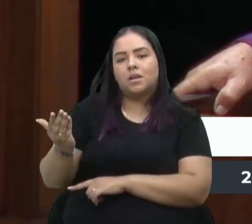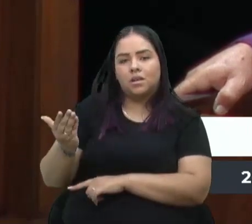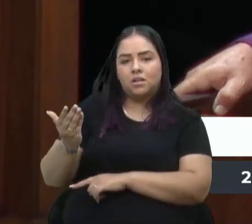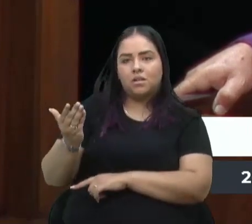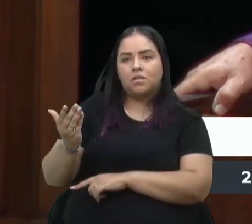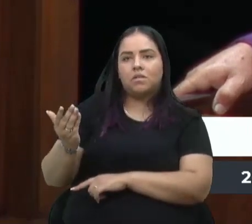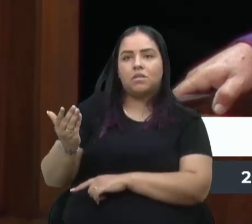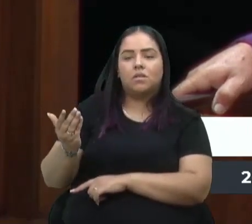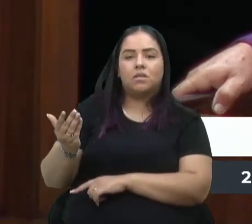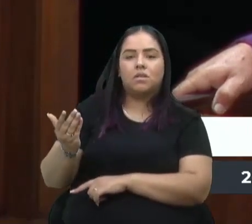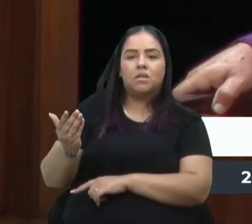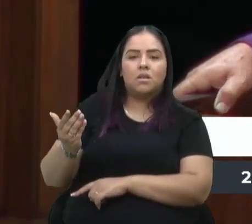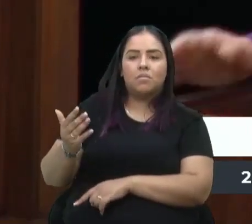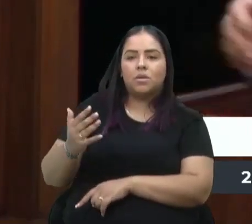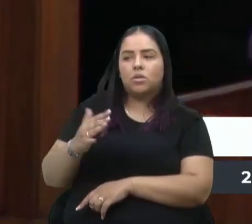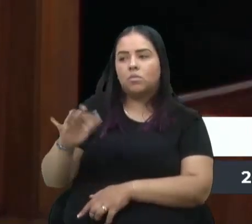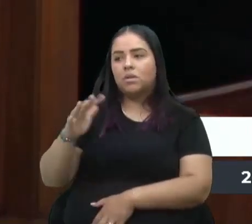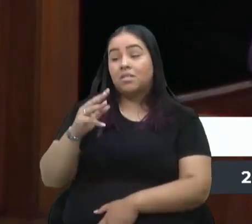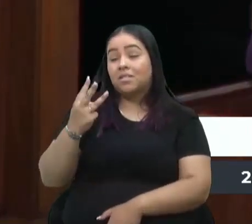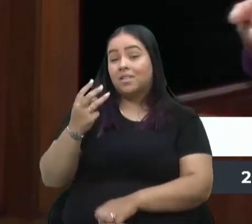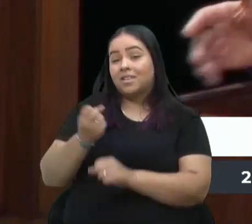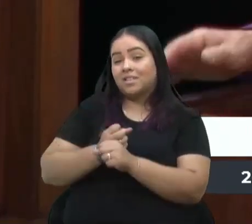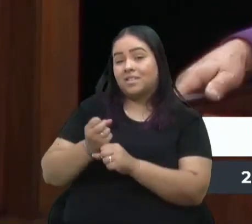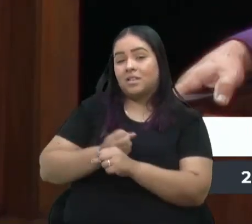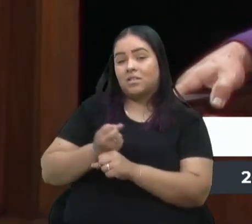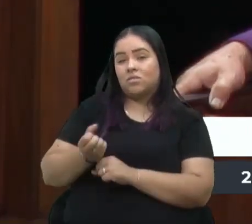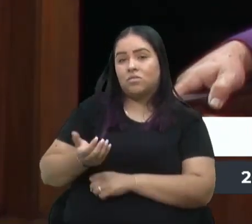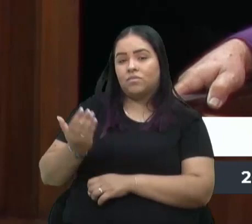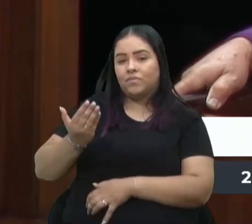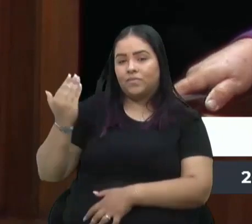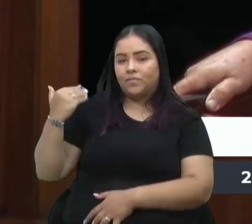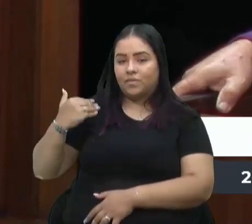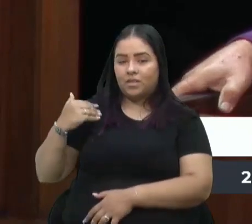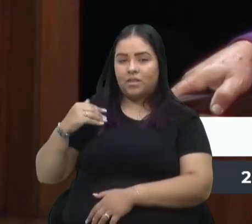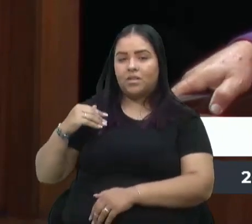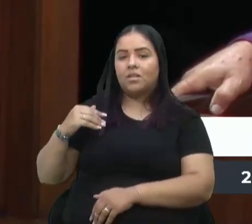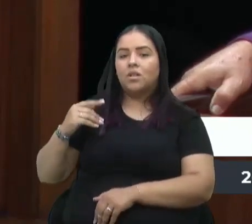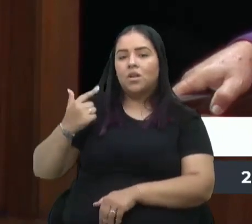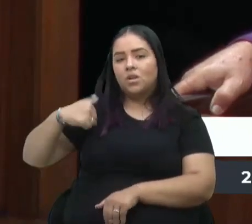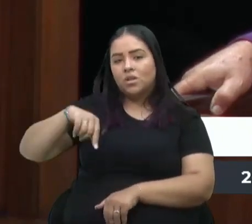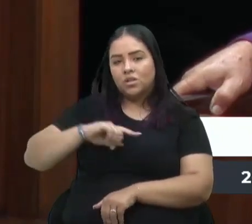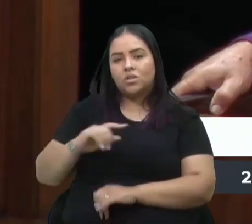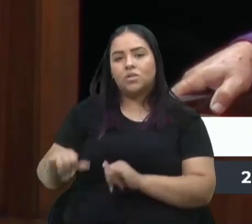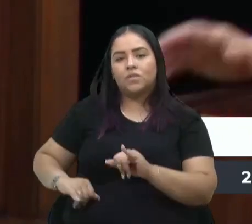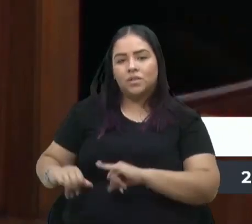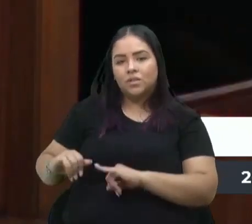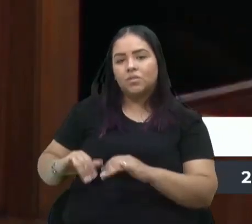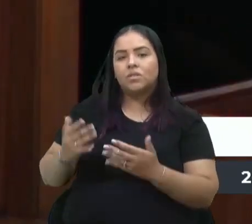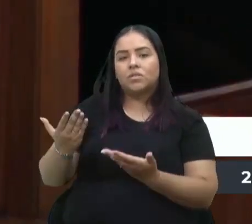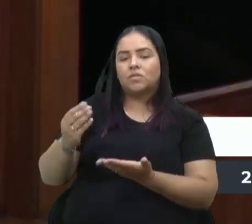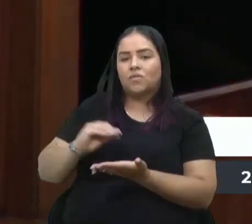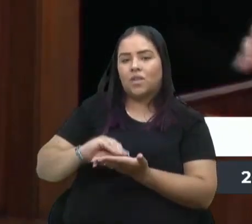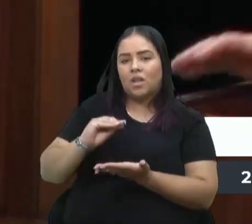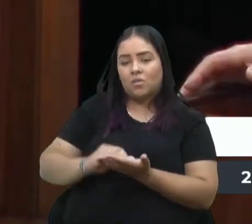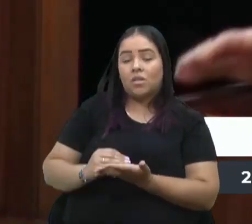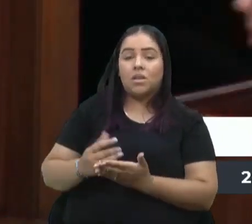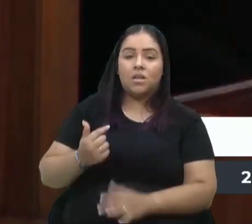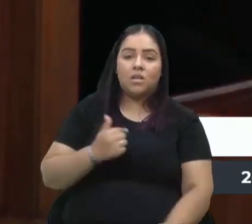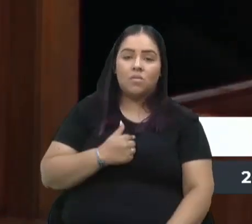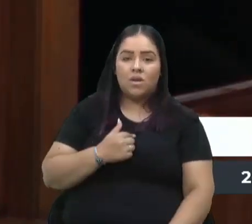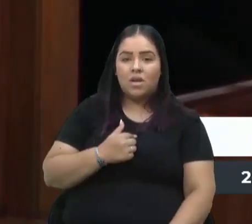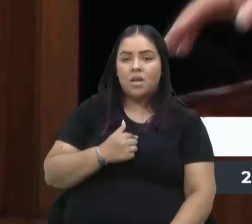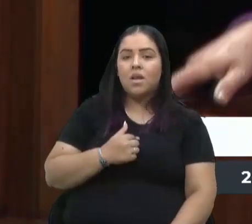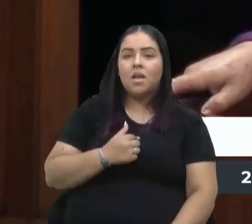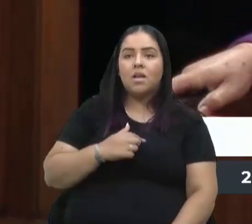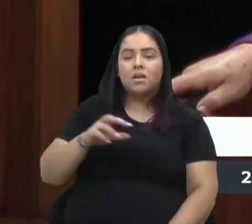voltaram praticamente há 3 anos consecutivos, já estamos sofrendo essa estiagem muito forte. Eu sou um agricultor